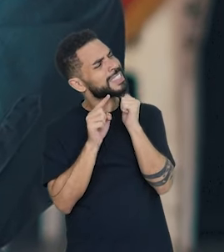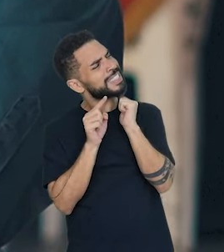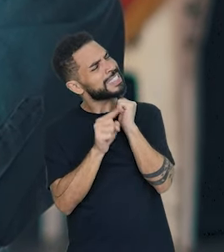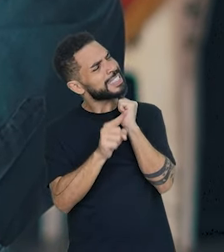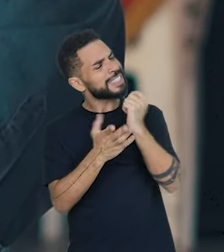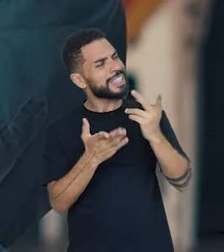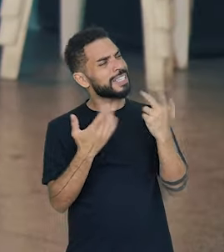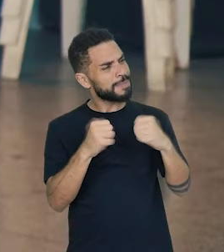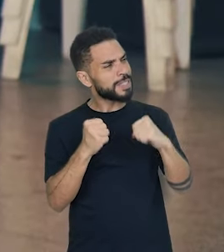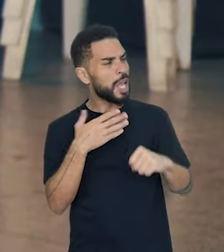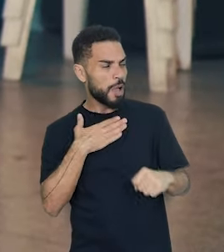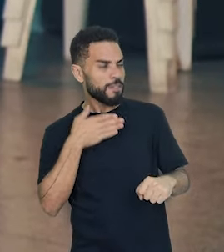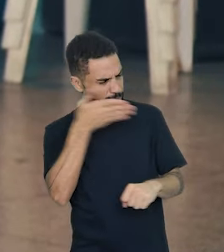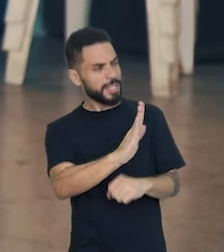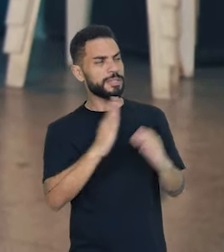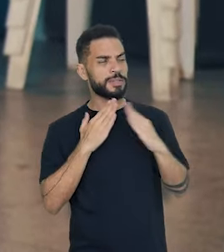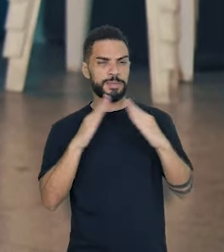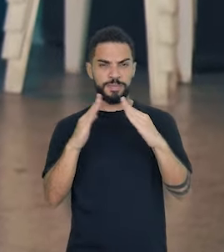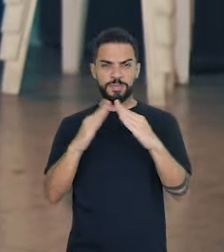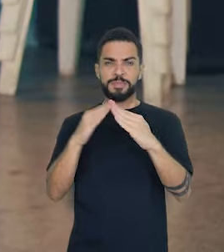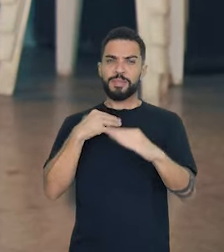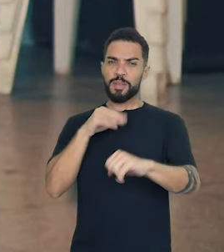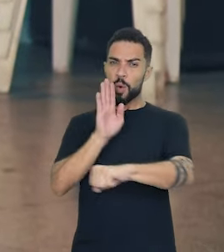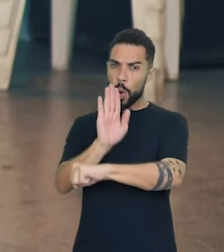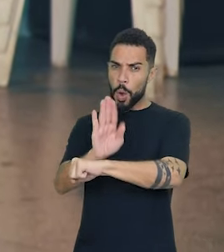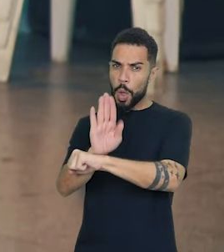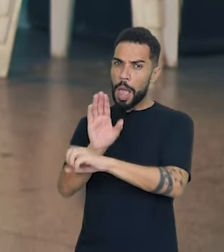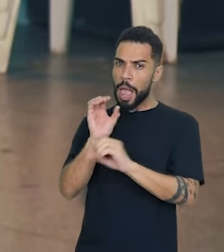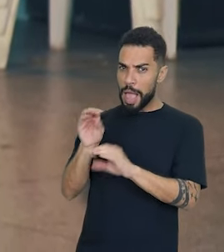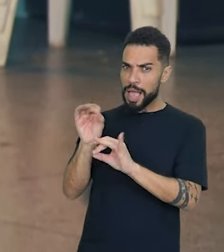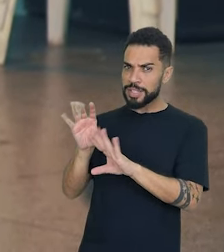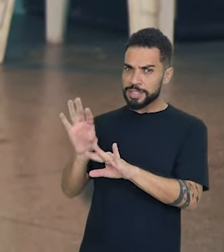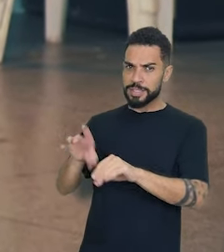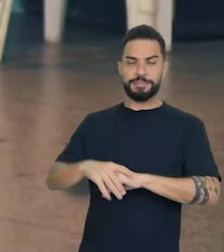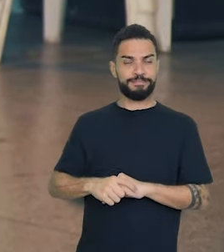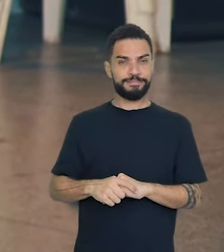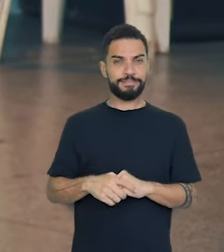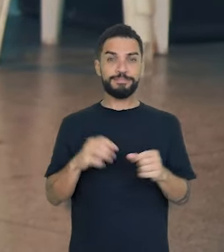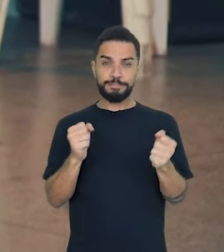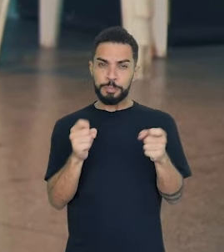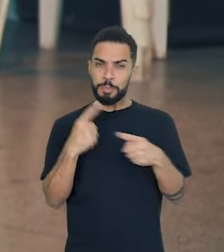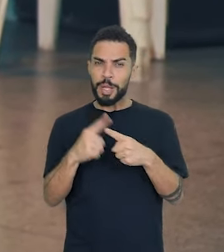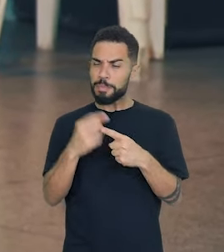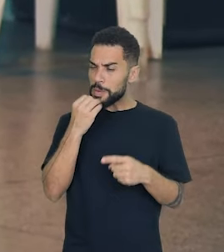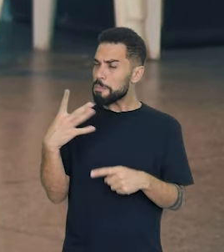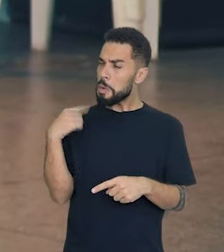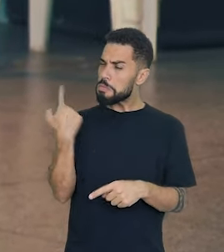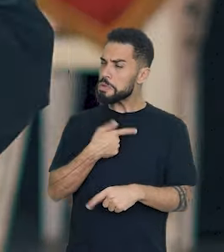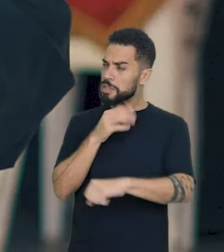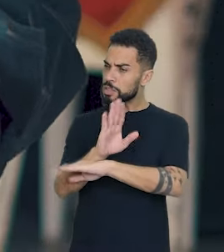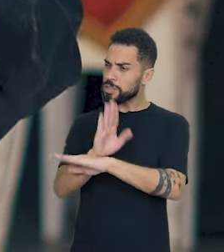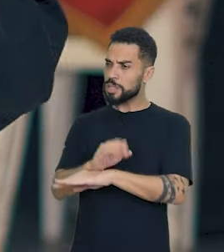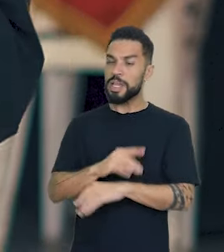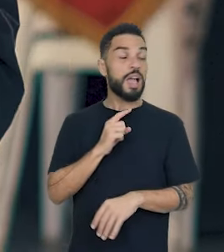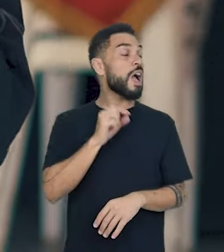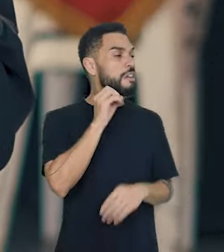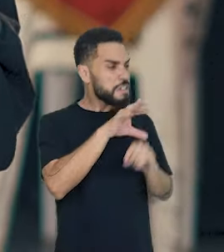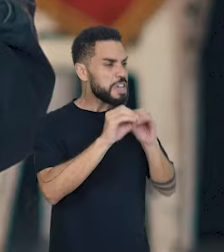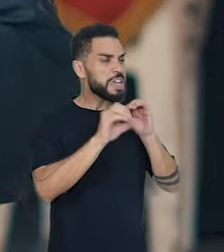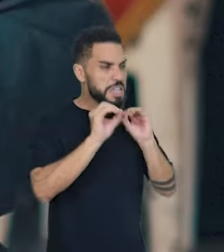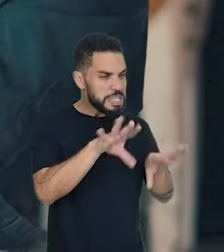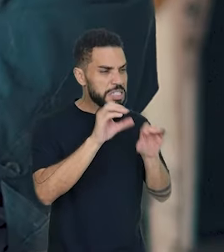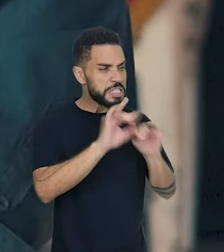Leve esse rapaz lá em casa, que eu acho que eu vou dar uns toques legais para ele. Ali mesmo eu cheguei a fazer alguma coisa e tal. Não, não é assim. tal, ele rapidinho e